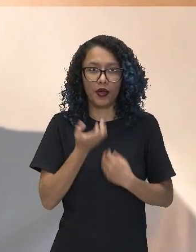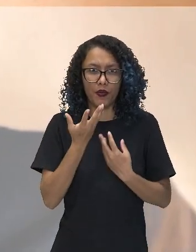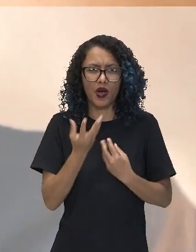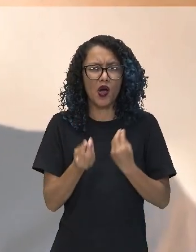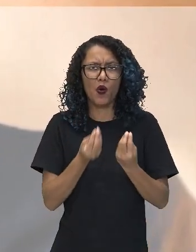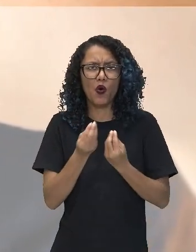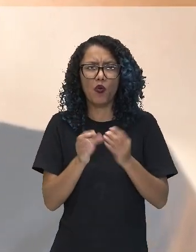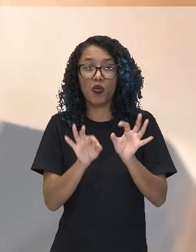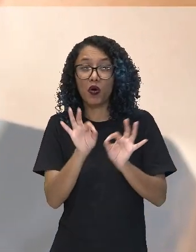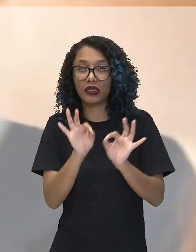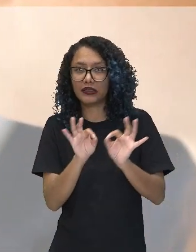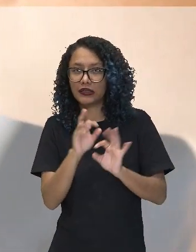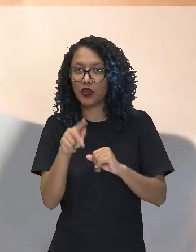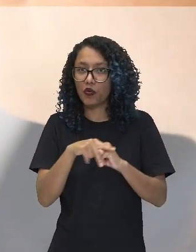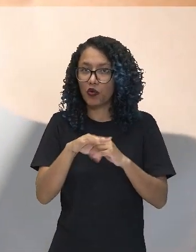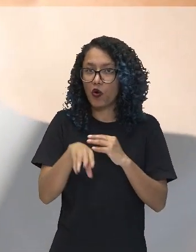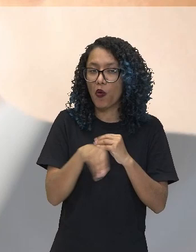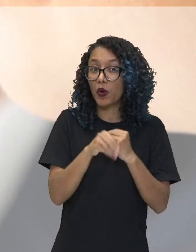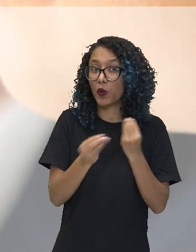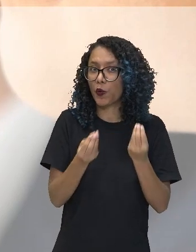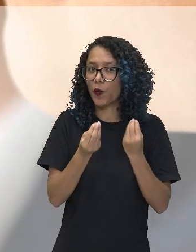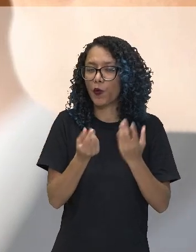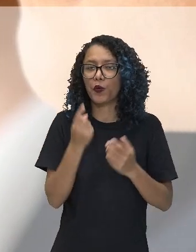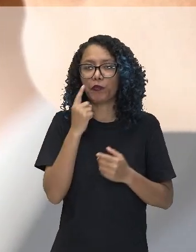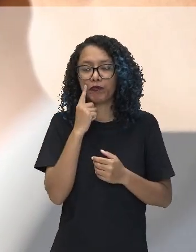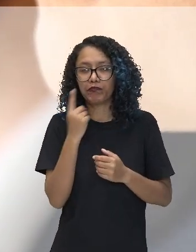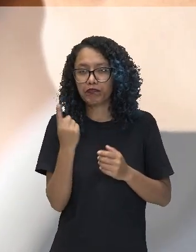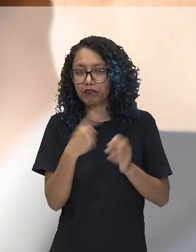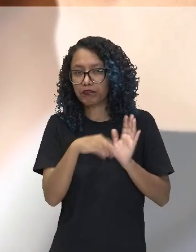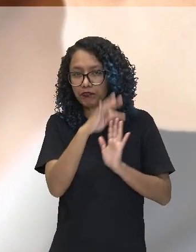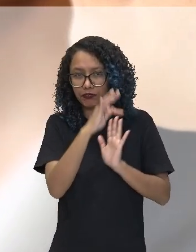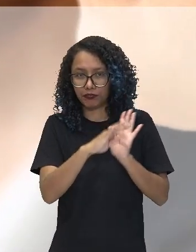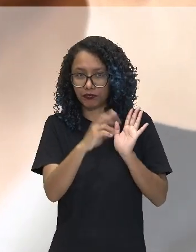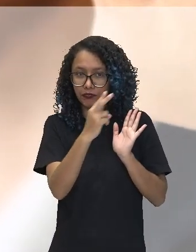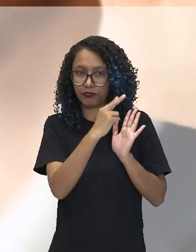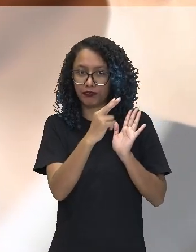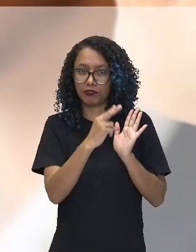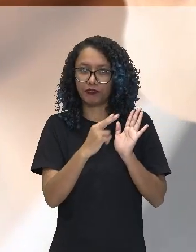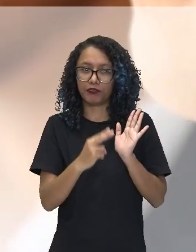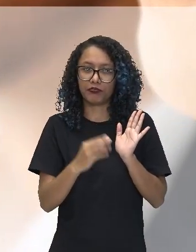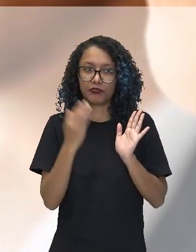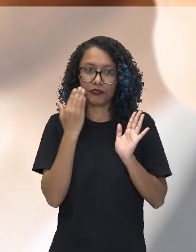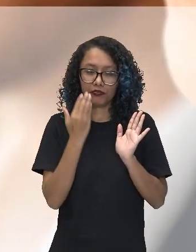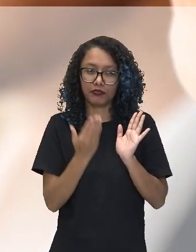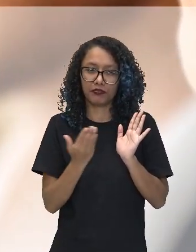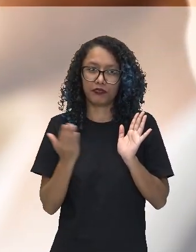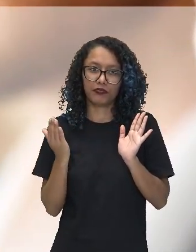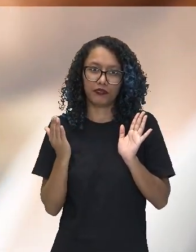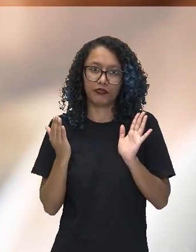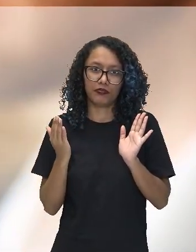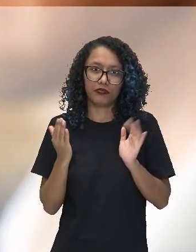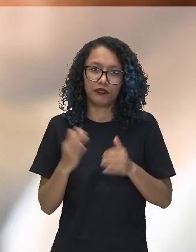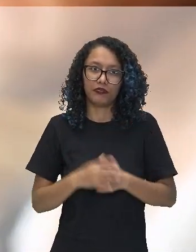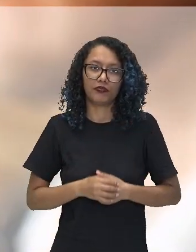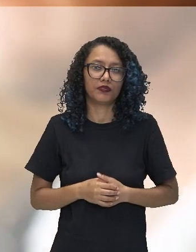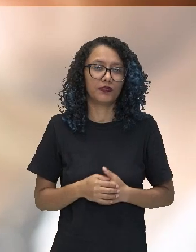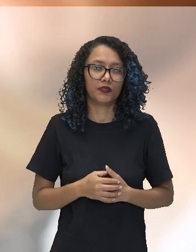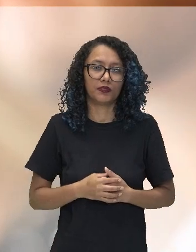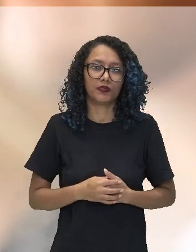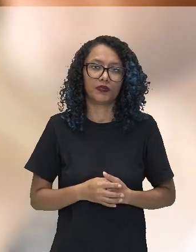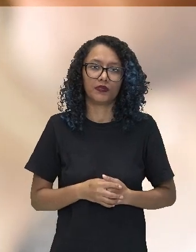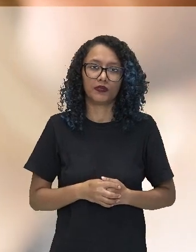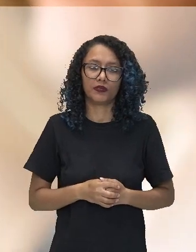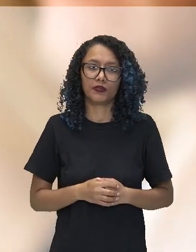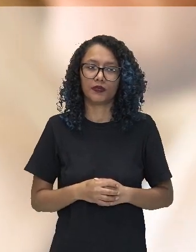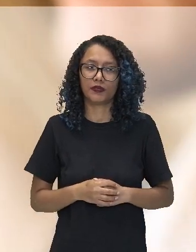os pronomes complementos. Por isso, aunque los escucho, ni me aplaudo ni los siento. O lo aqui é objeto